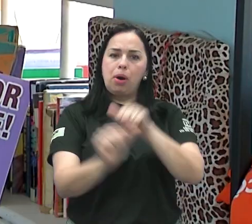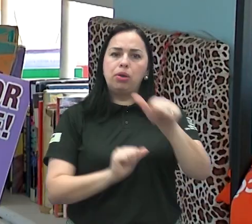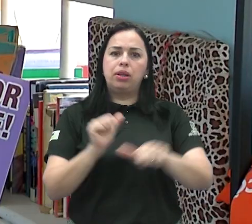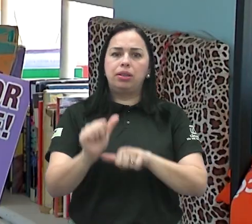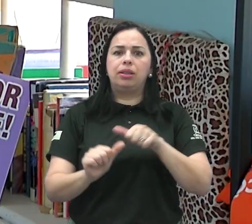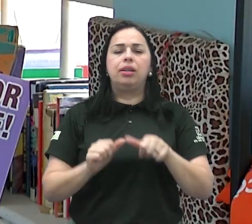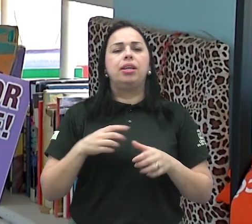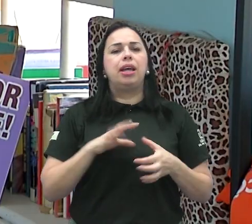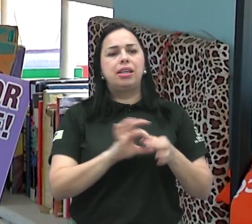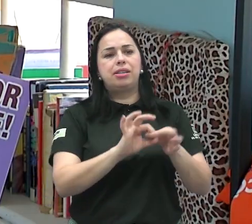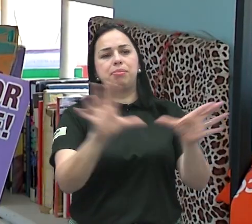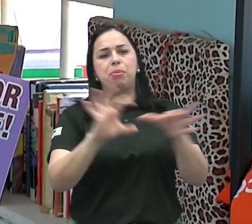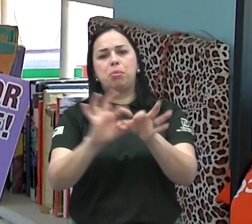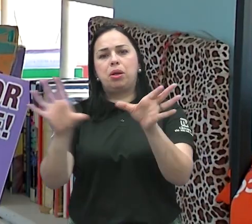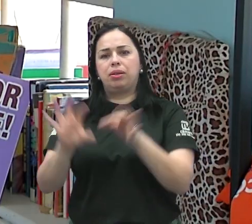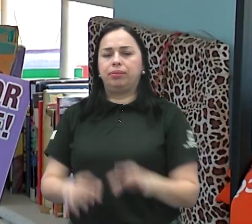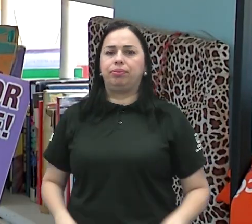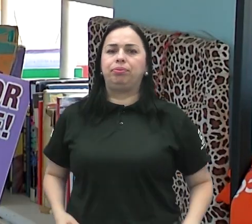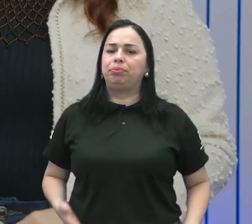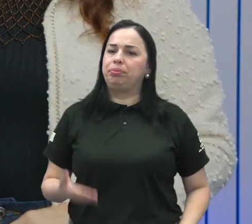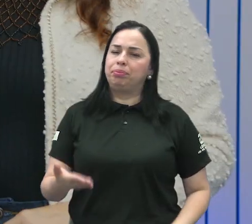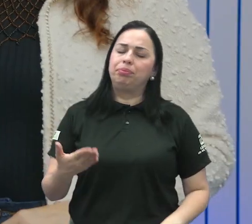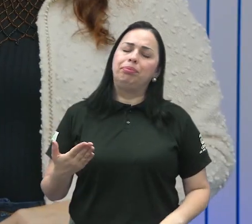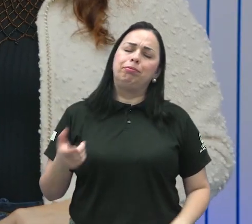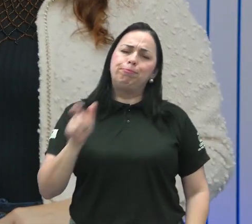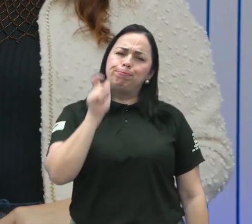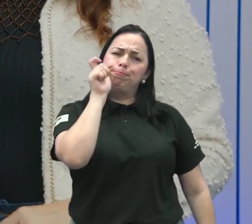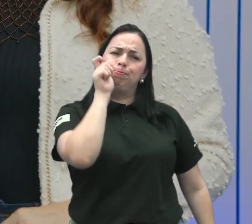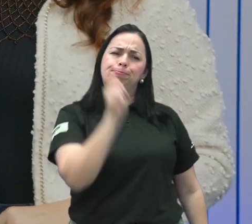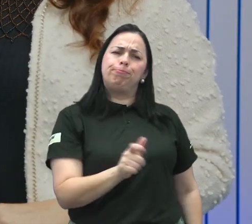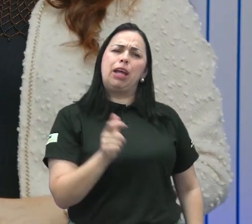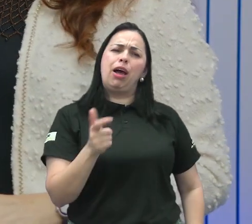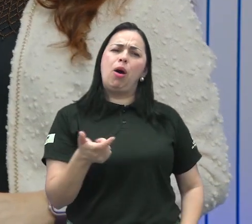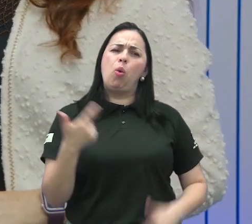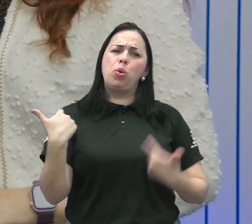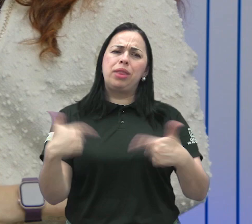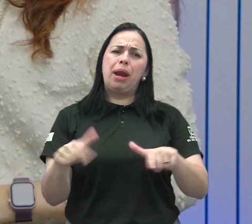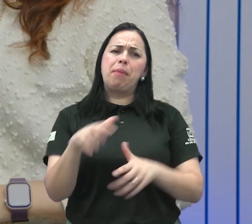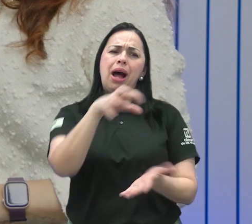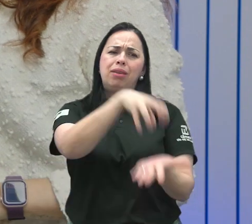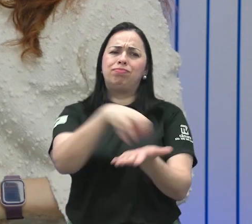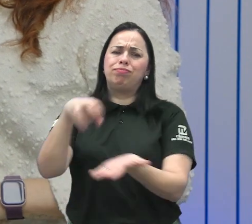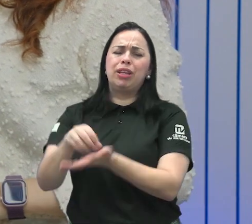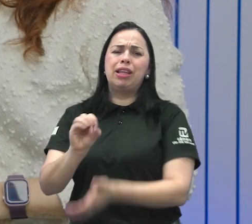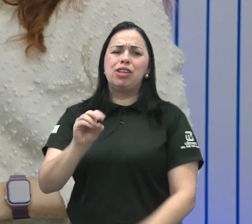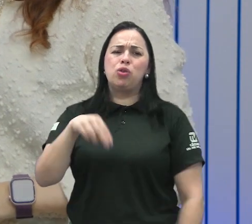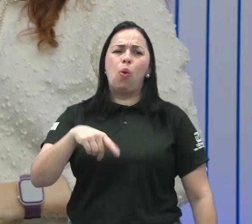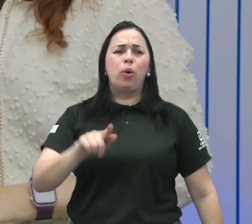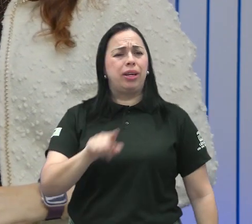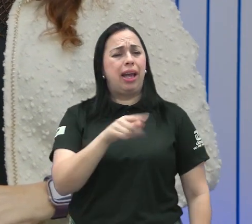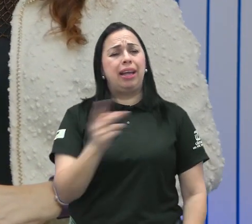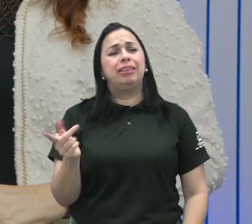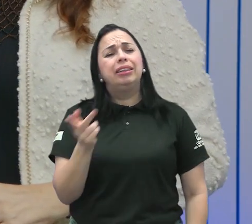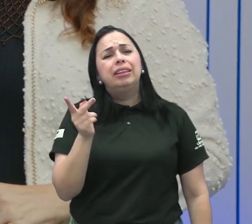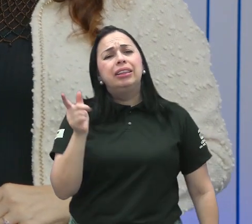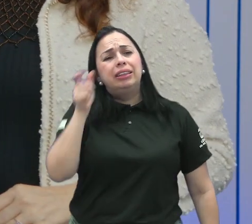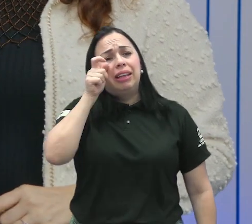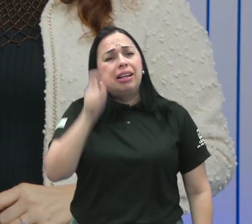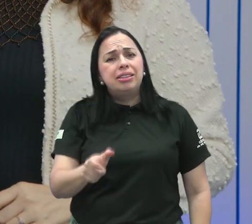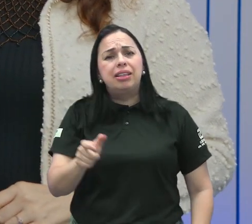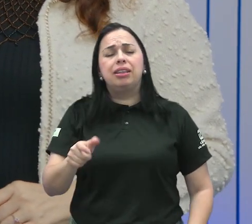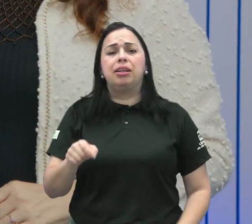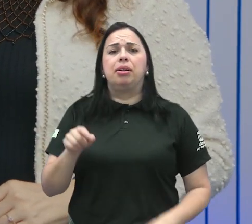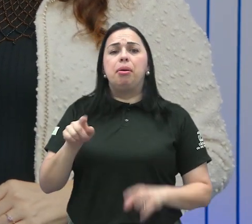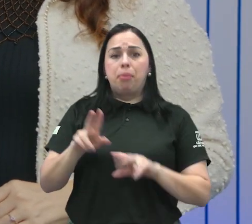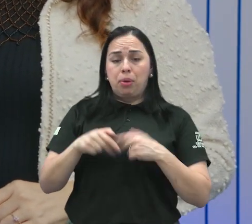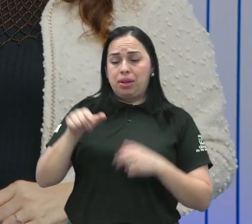grandes mudanças para que a gente liberte mulheres. Érica, muito interessante o trabalho das ONGs. Com estas